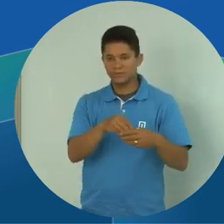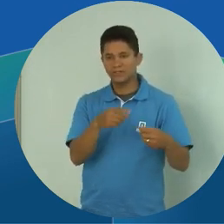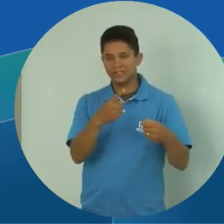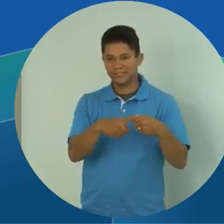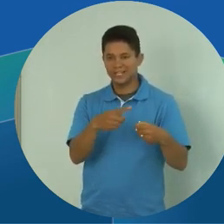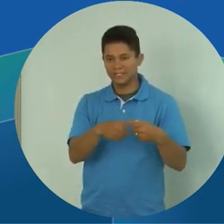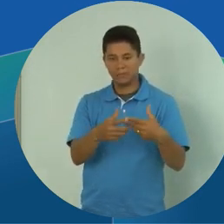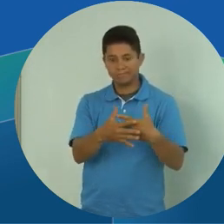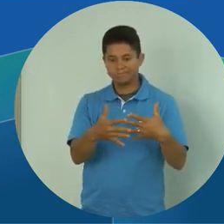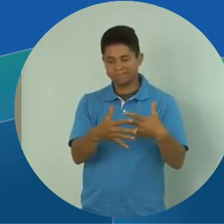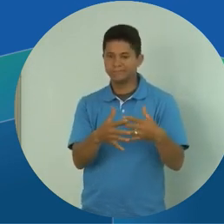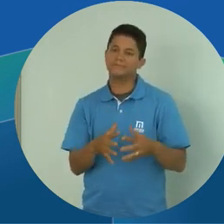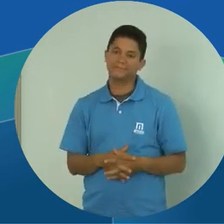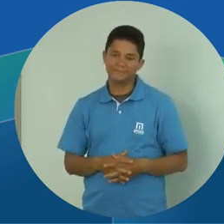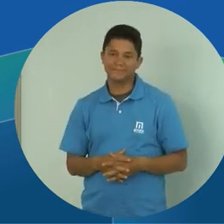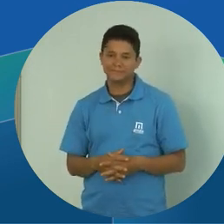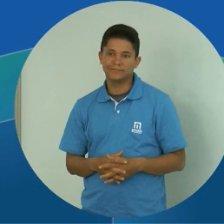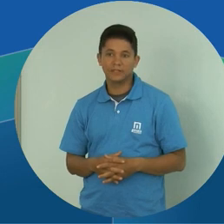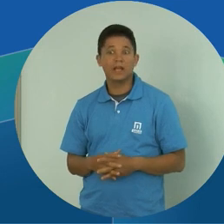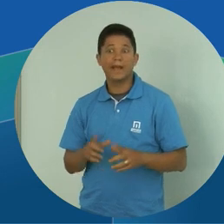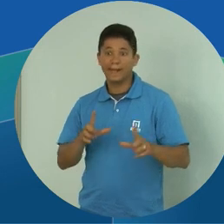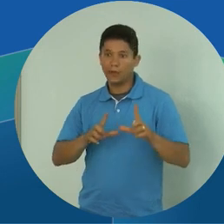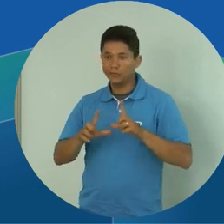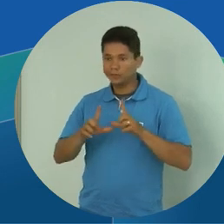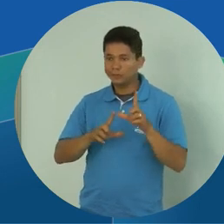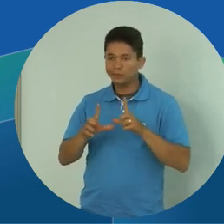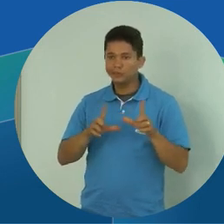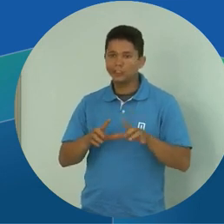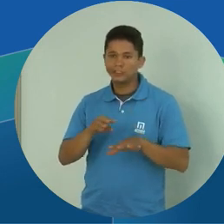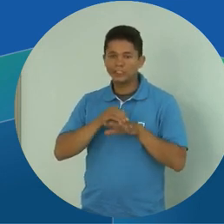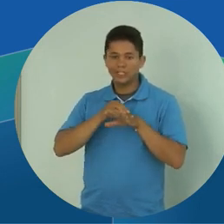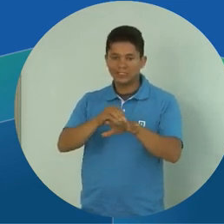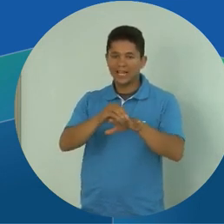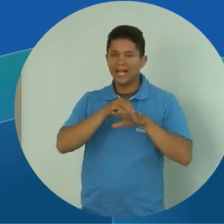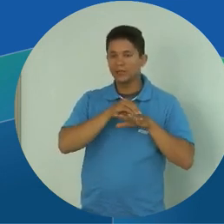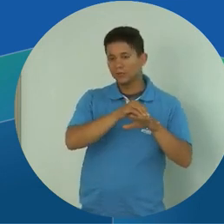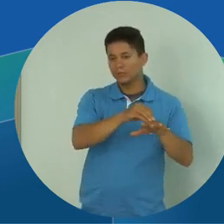uma complexa logística de translado,